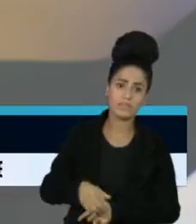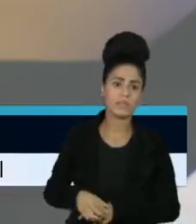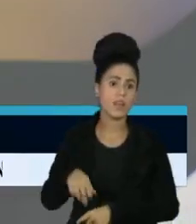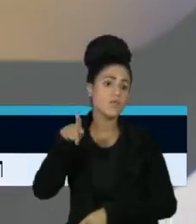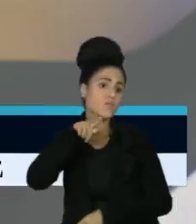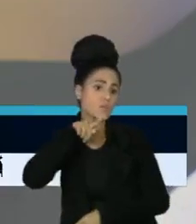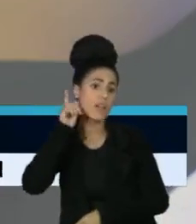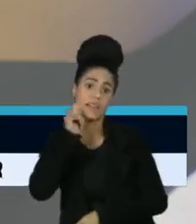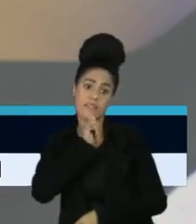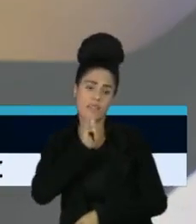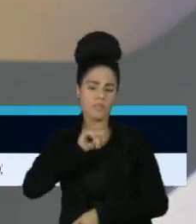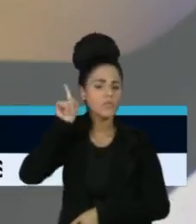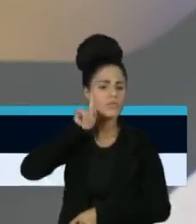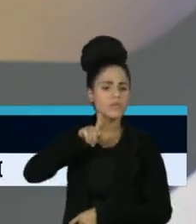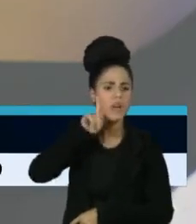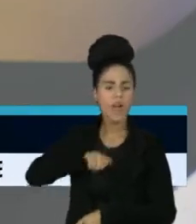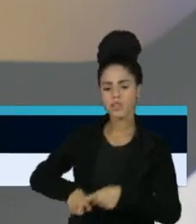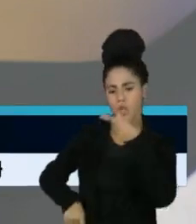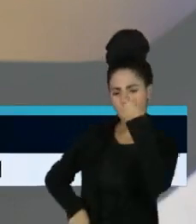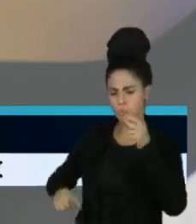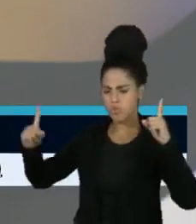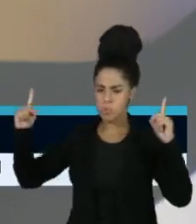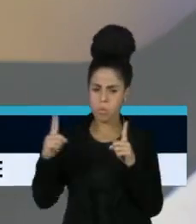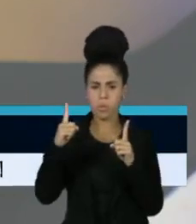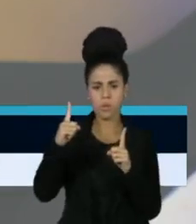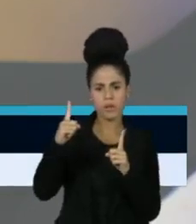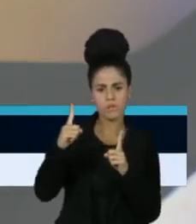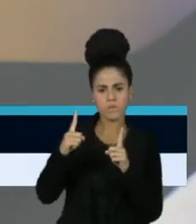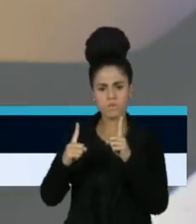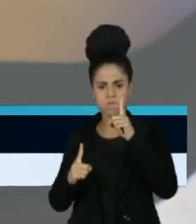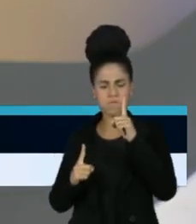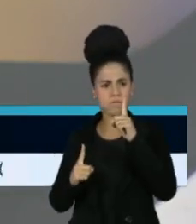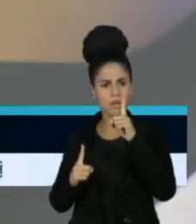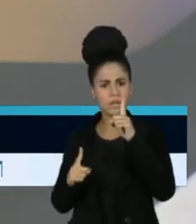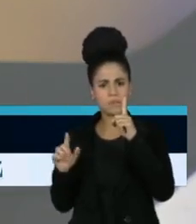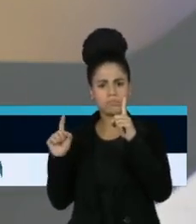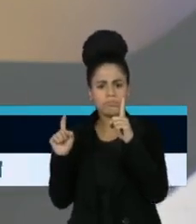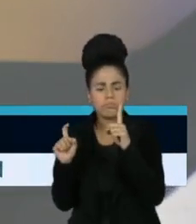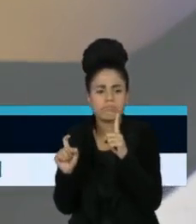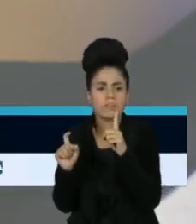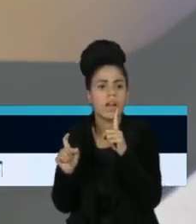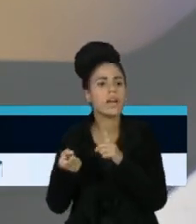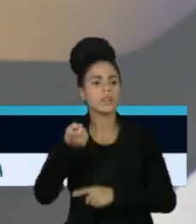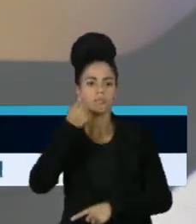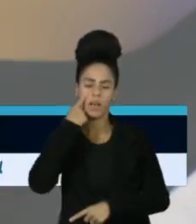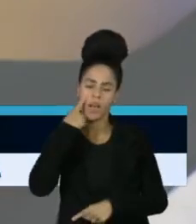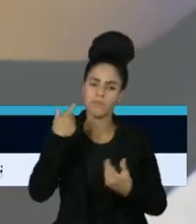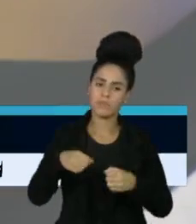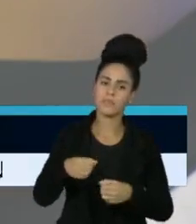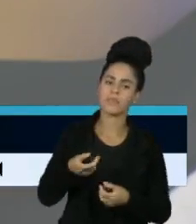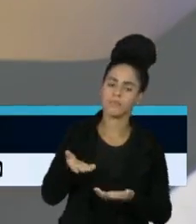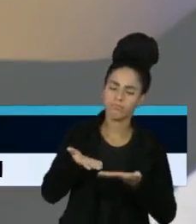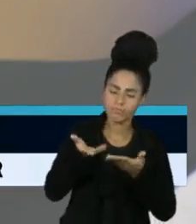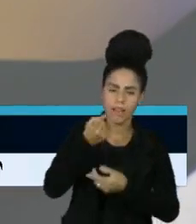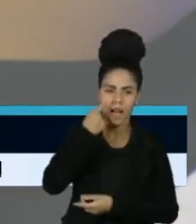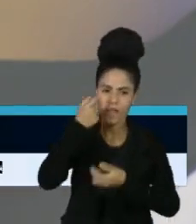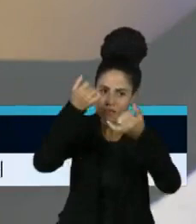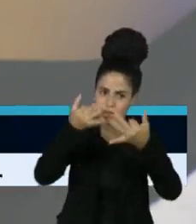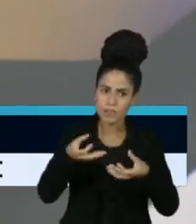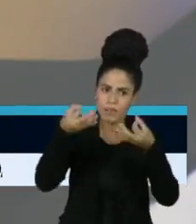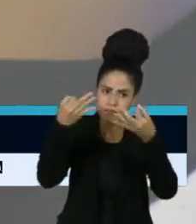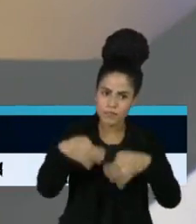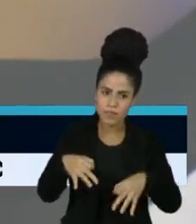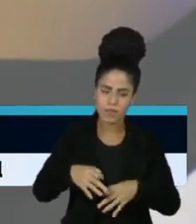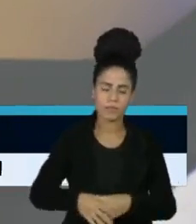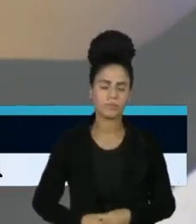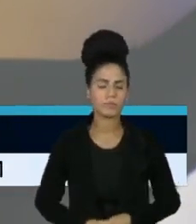acho que o STF não teve outra alternativa a não ser dar uma recuada, até para não jogar fogo, não jogar